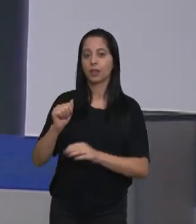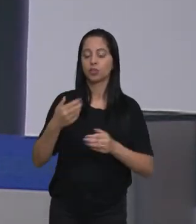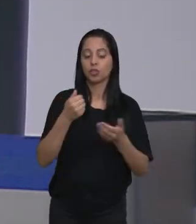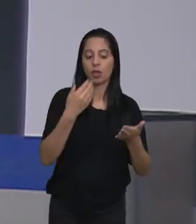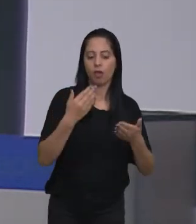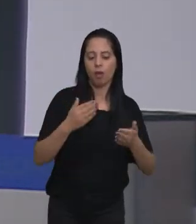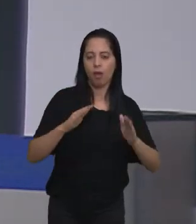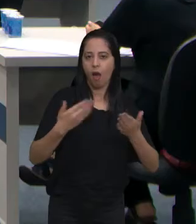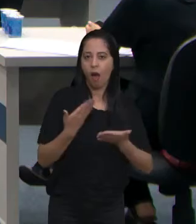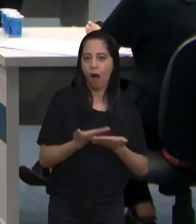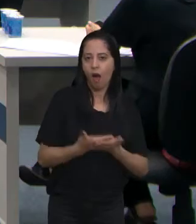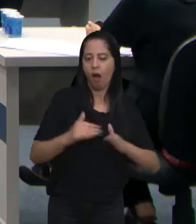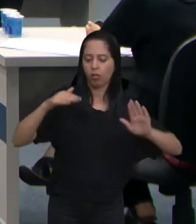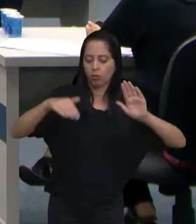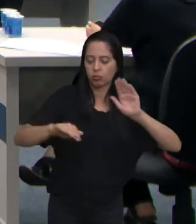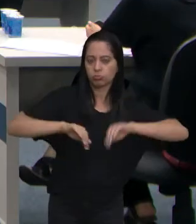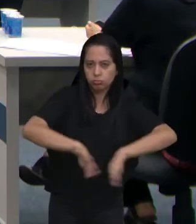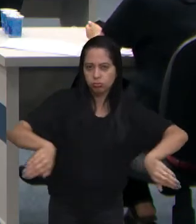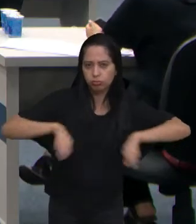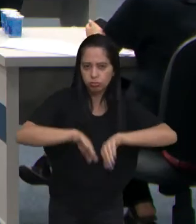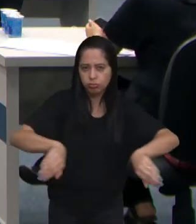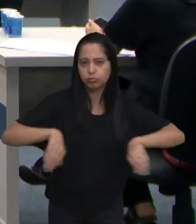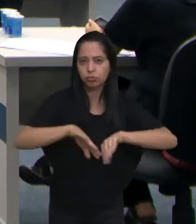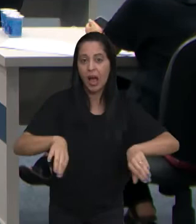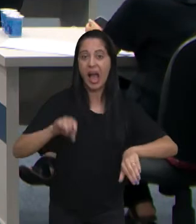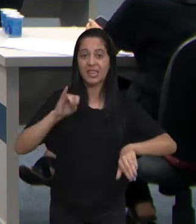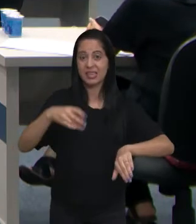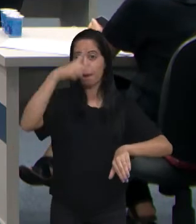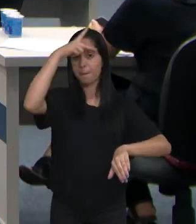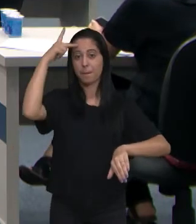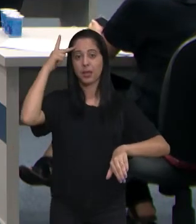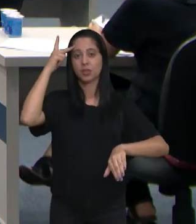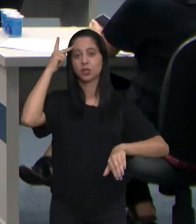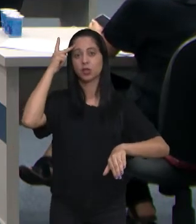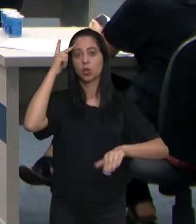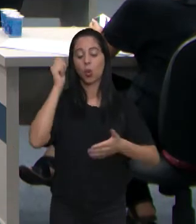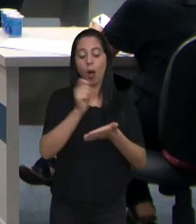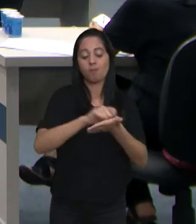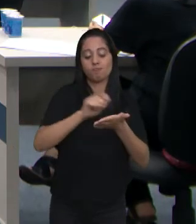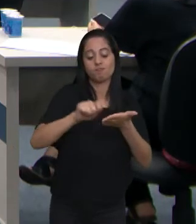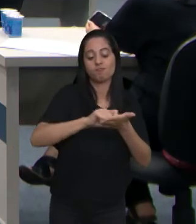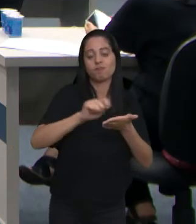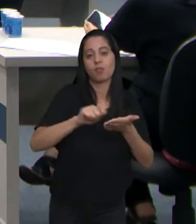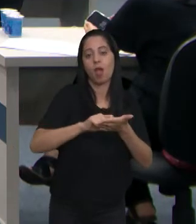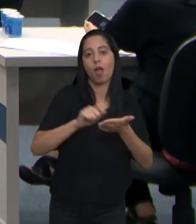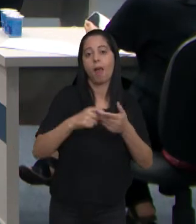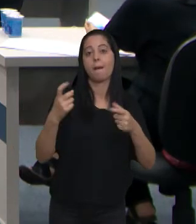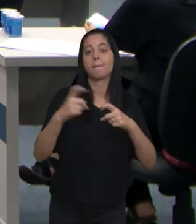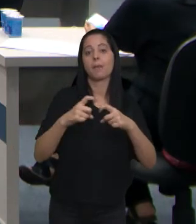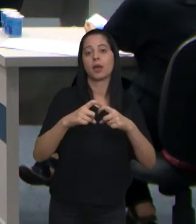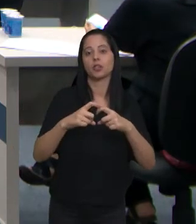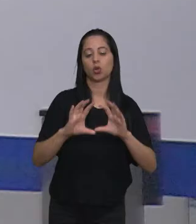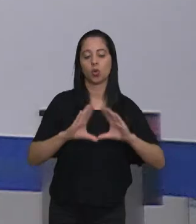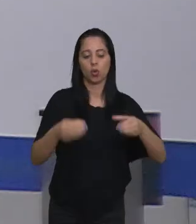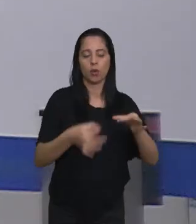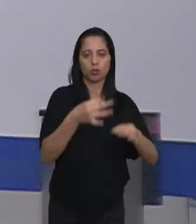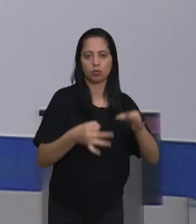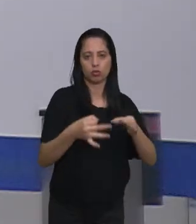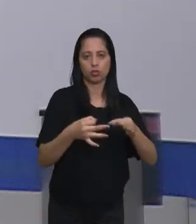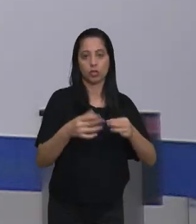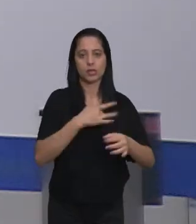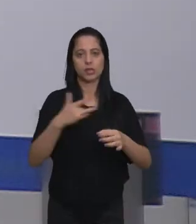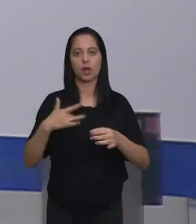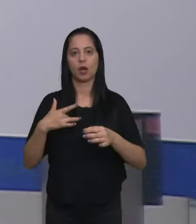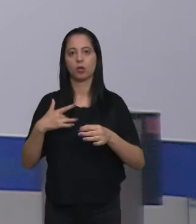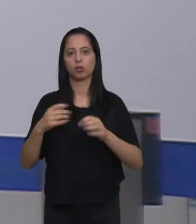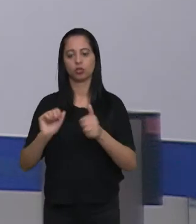e hidroginástica aos munícipes que possuem prescrição médica. Comissões de Justiça, Saúde